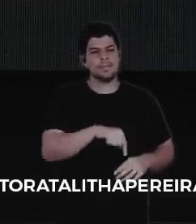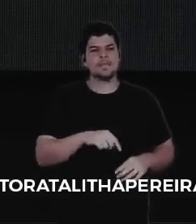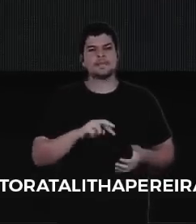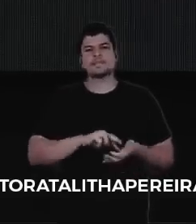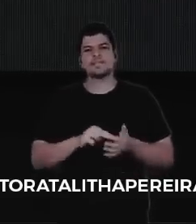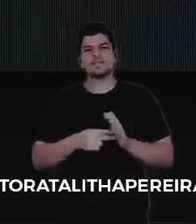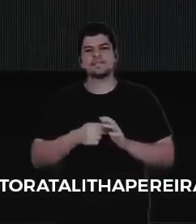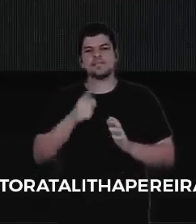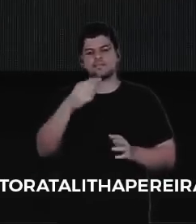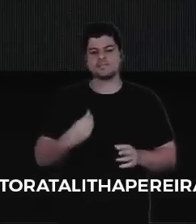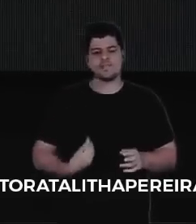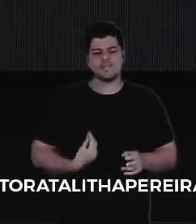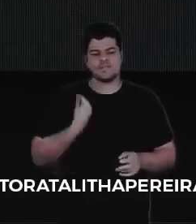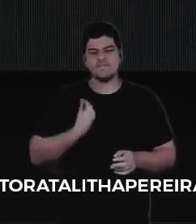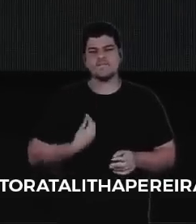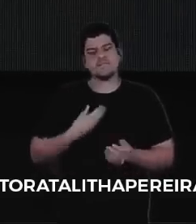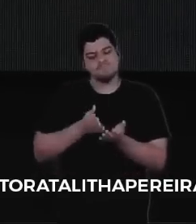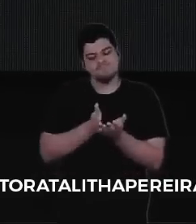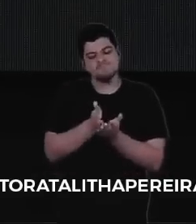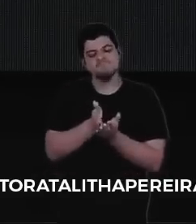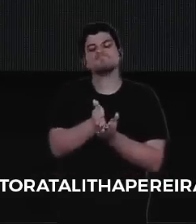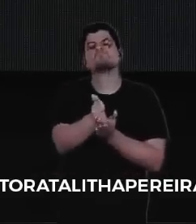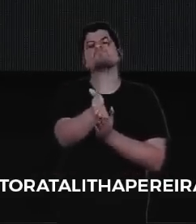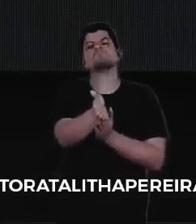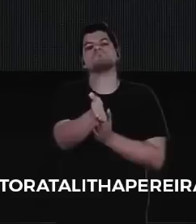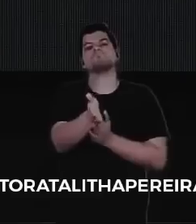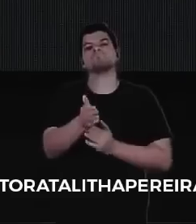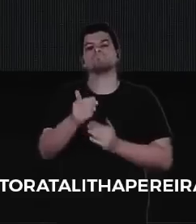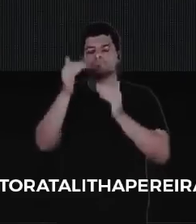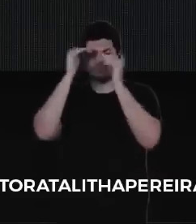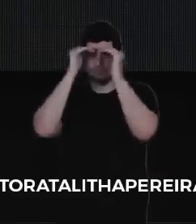sua disciplina, da honra.